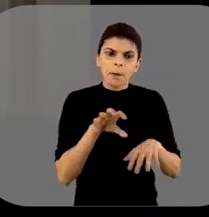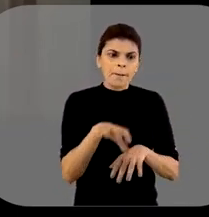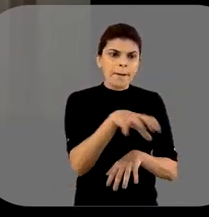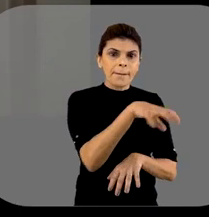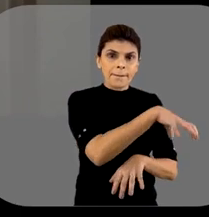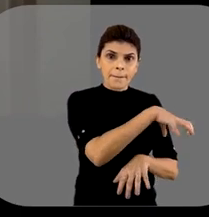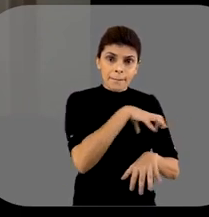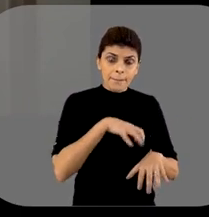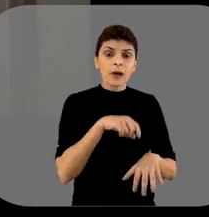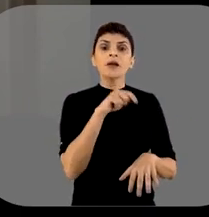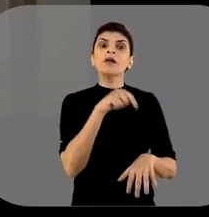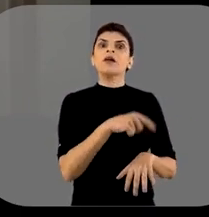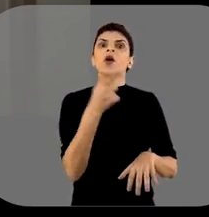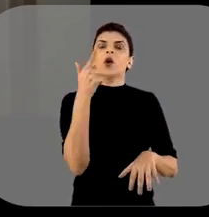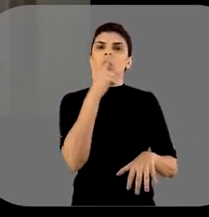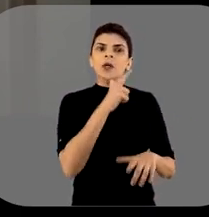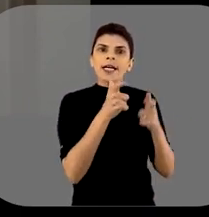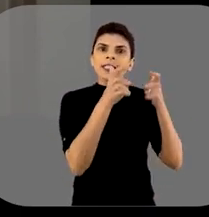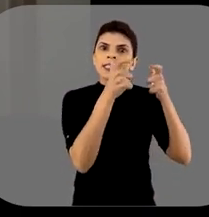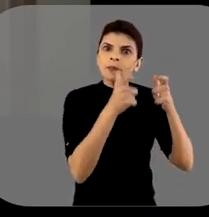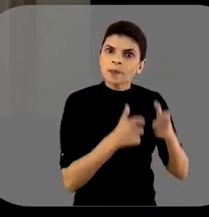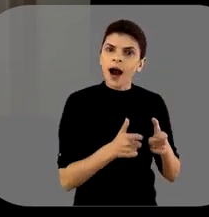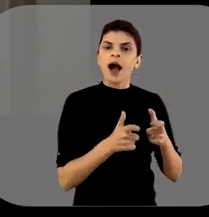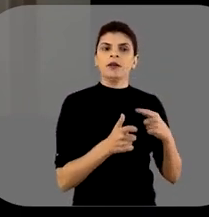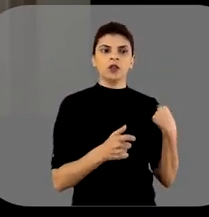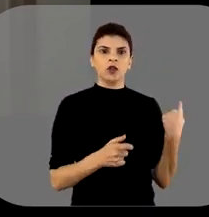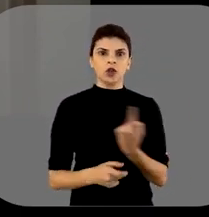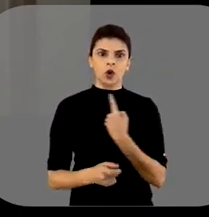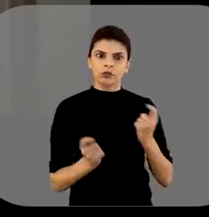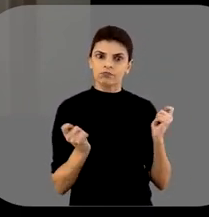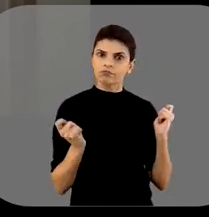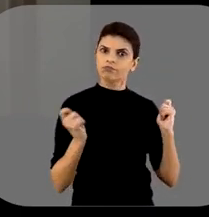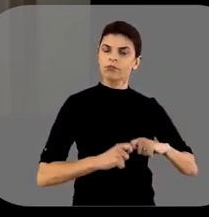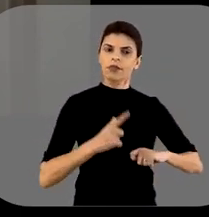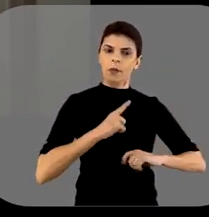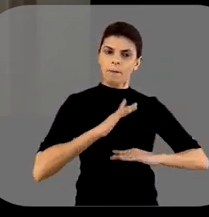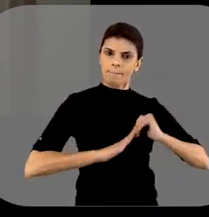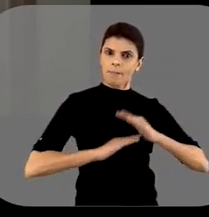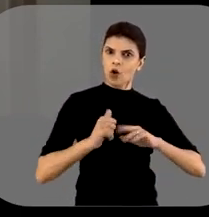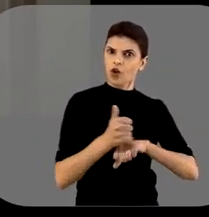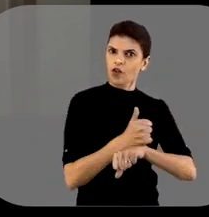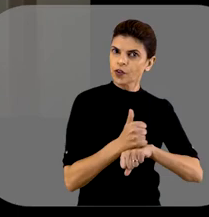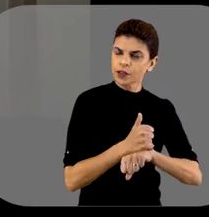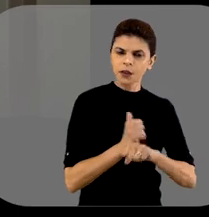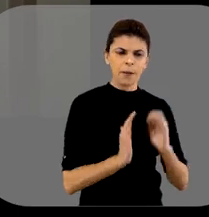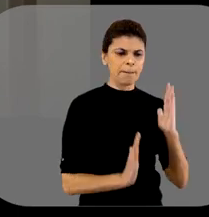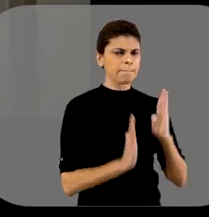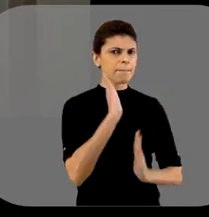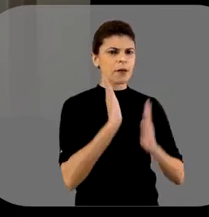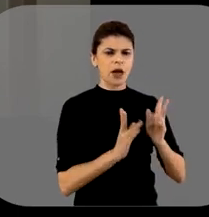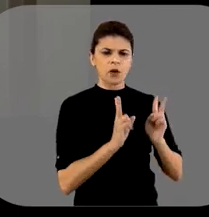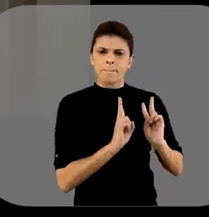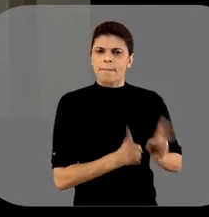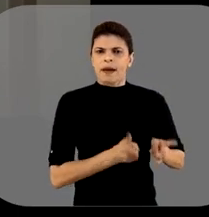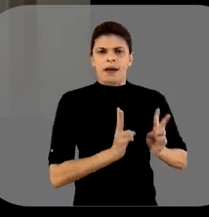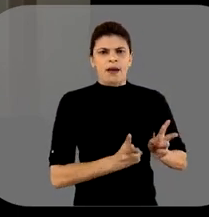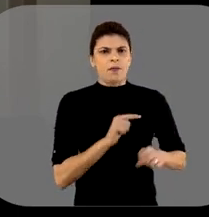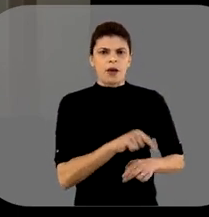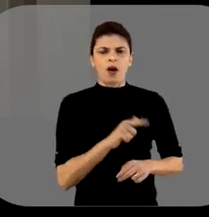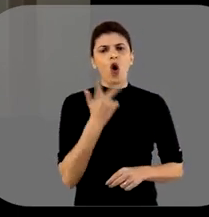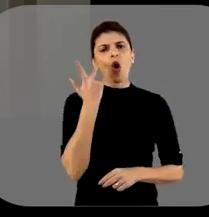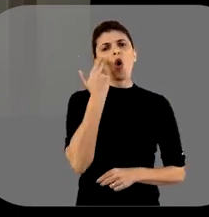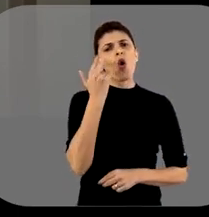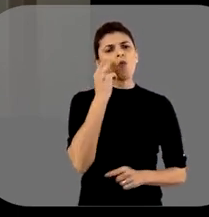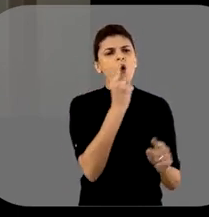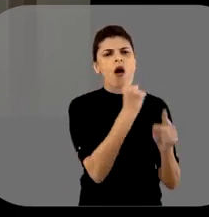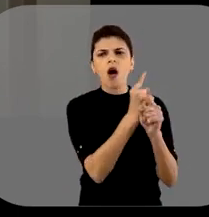regiões, ela potencialmente é um espaço onde você possa ter os profissionais com um período mais permanente. É mais